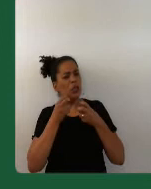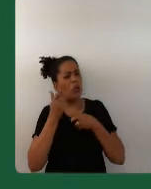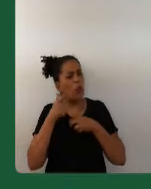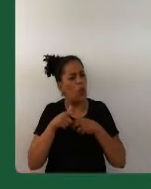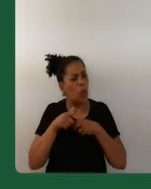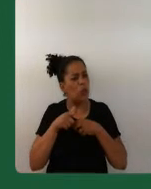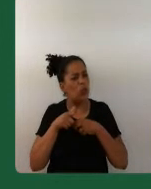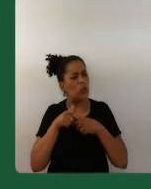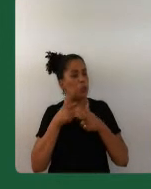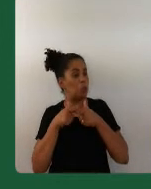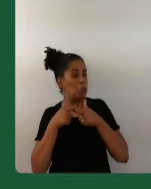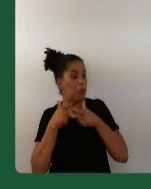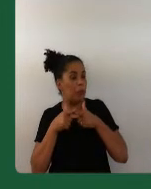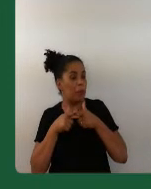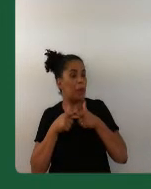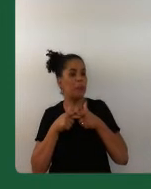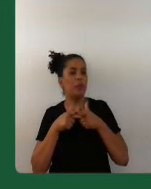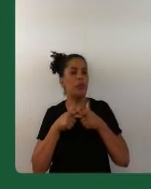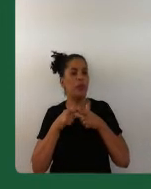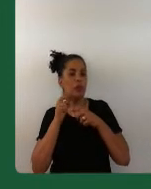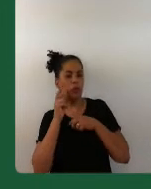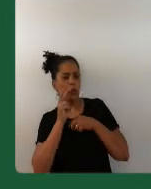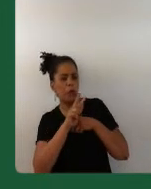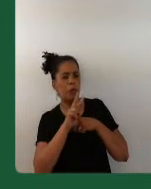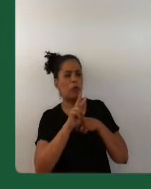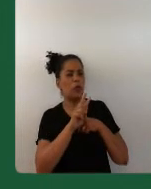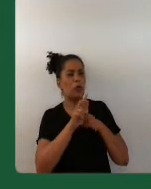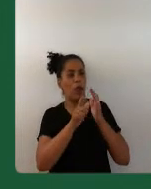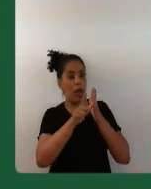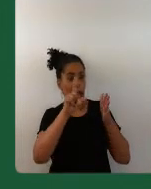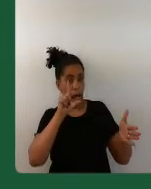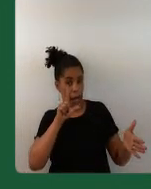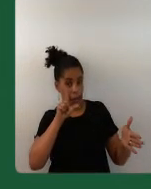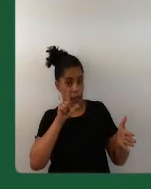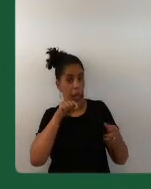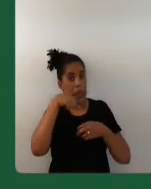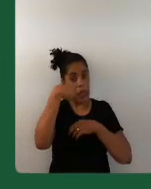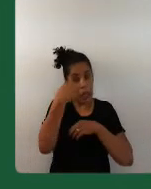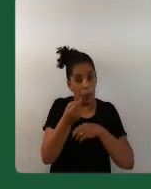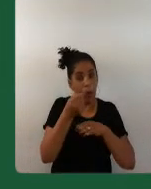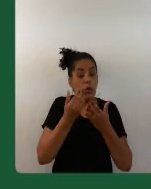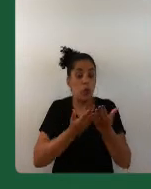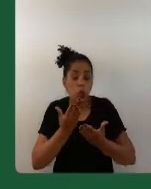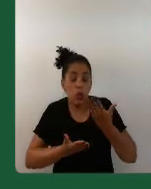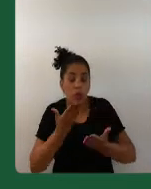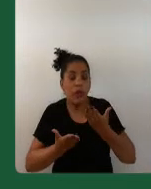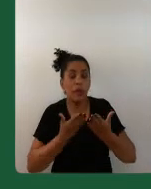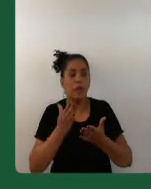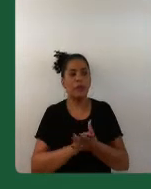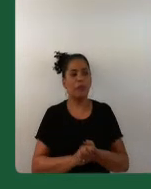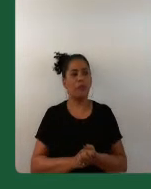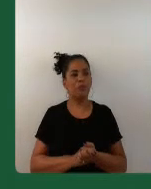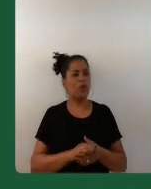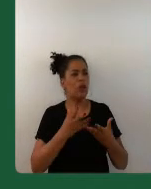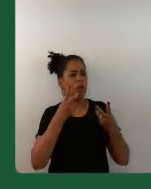podemos ver fotos antes e depois das ressecções. Os grandes